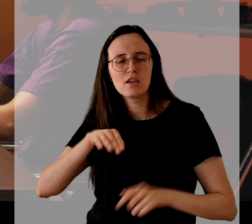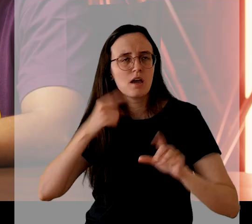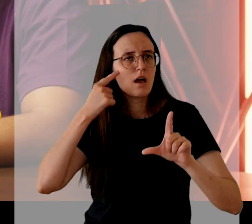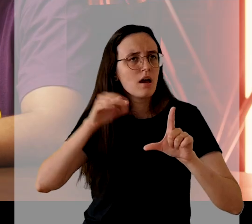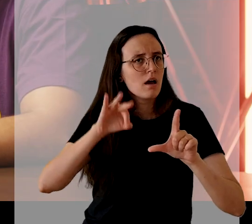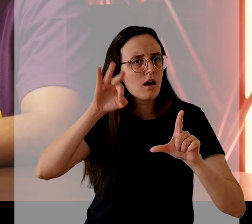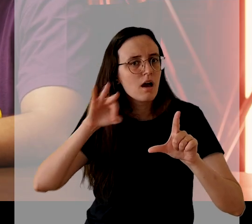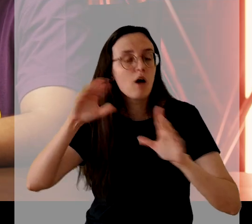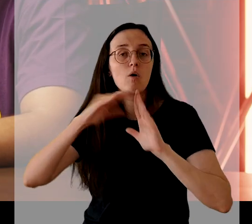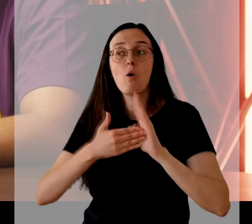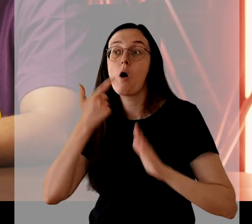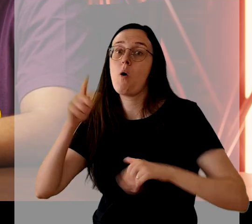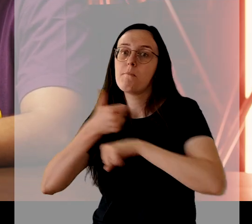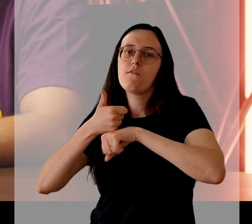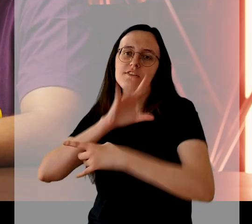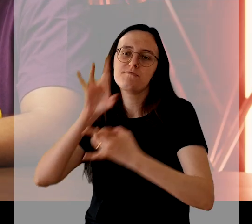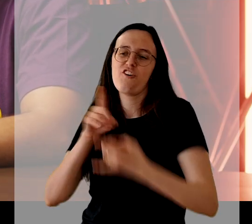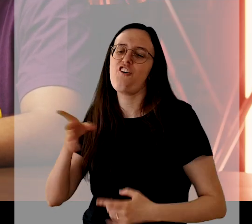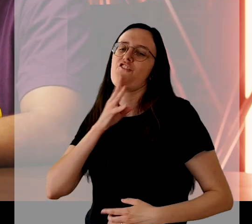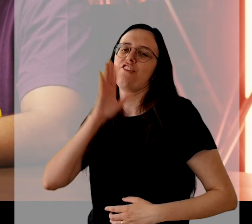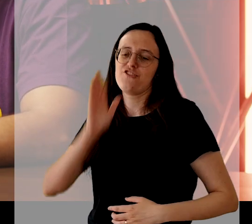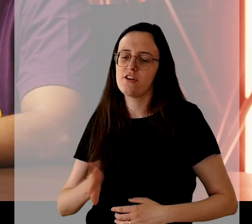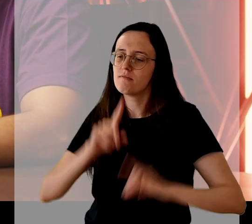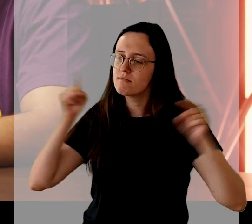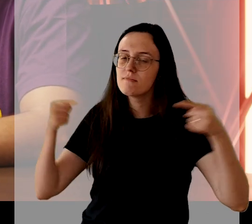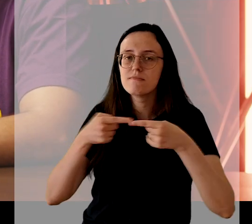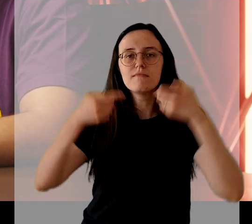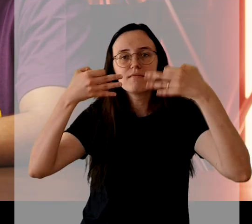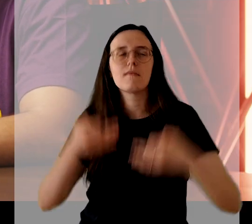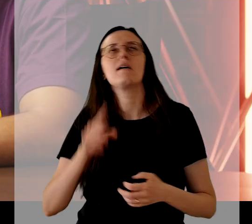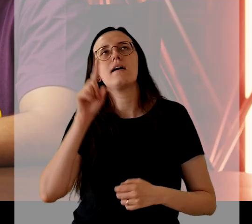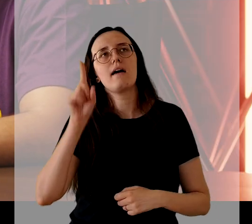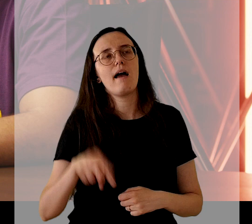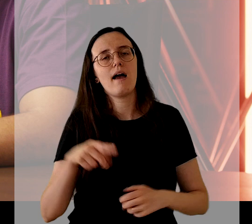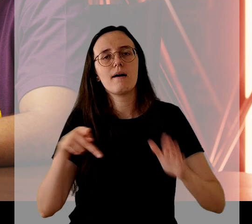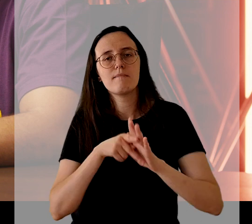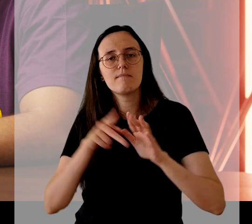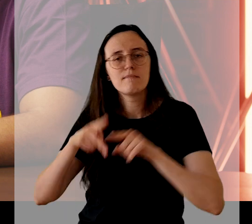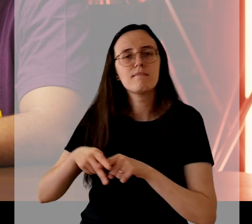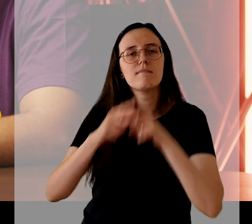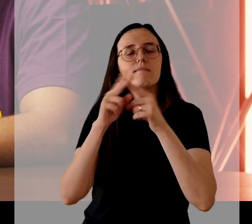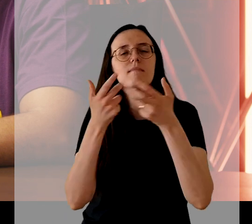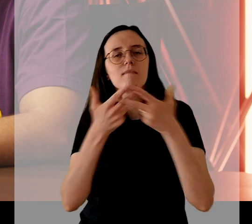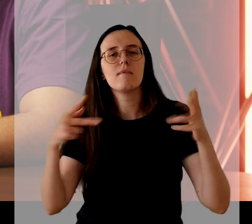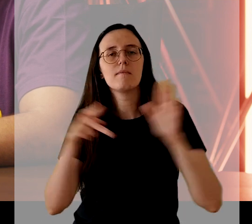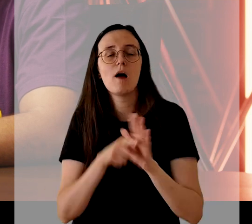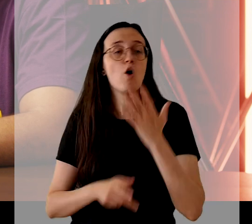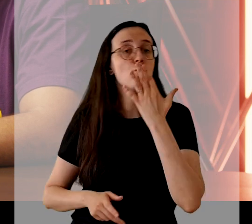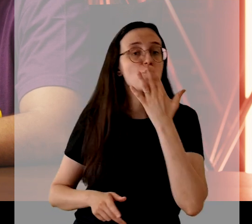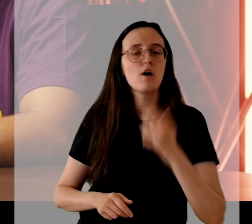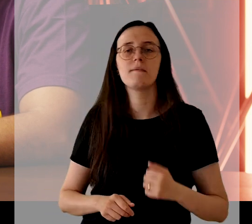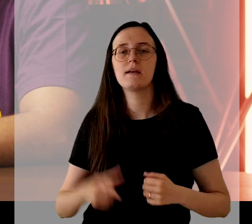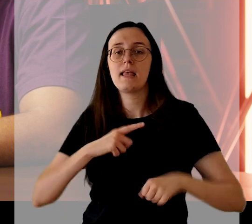até por um outro profissional especializado nisso, que aí eu faço analogia com a correção de cor,